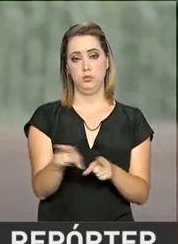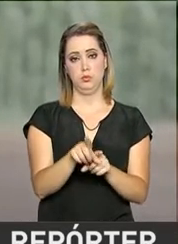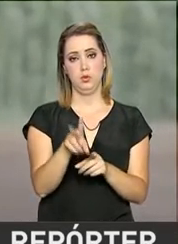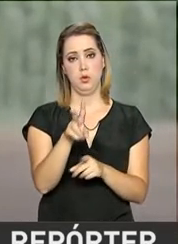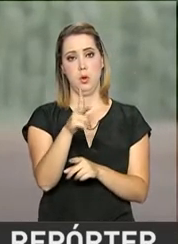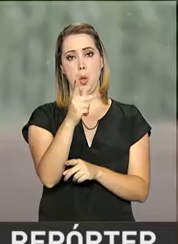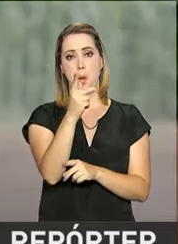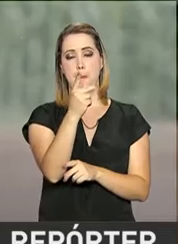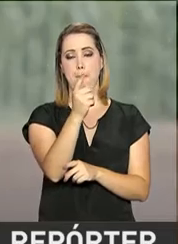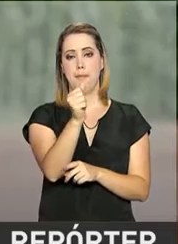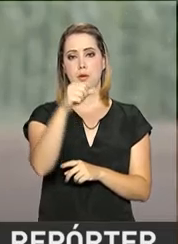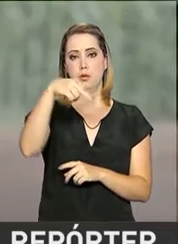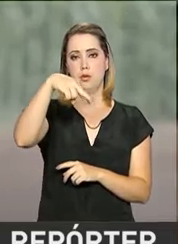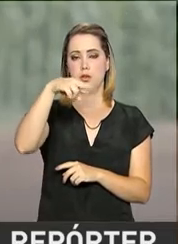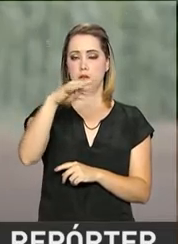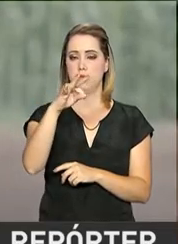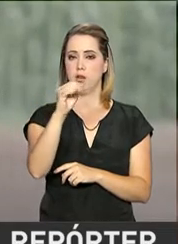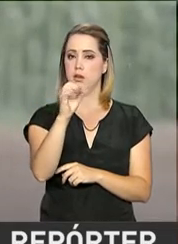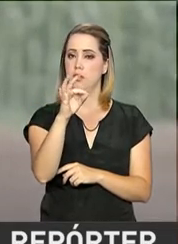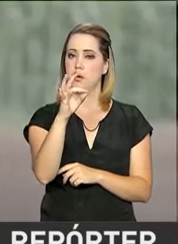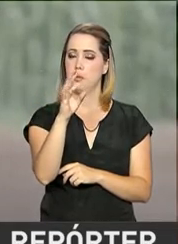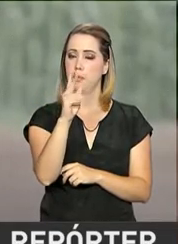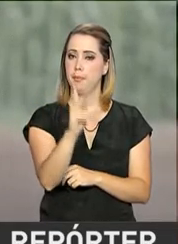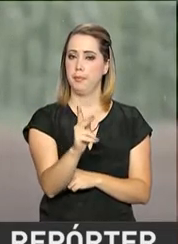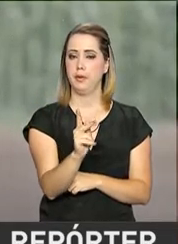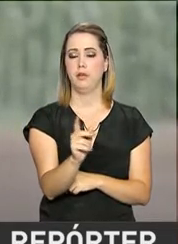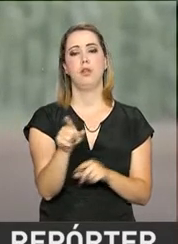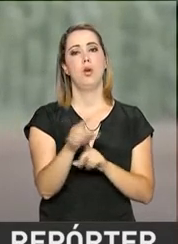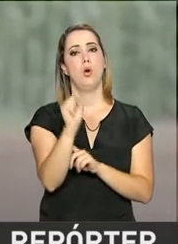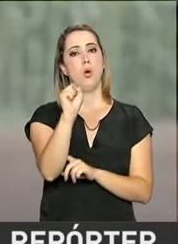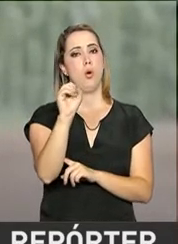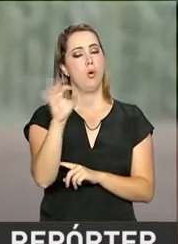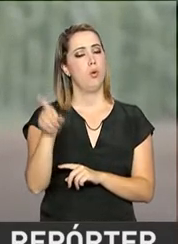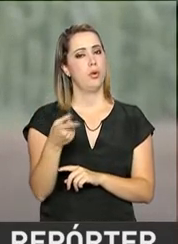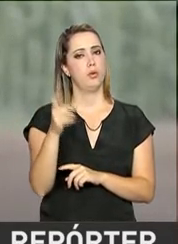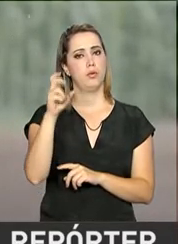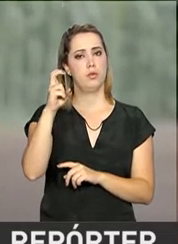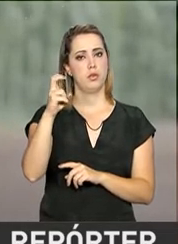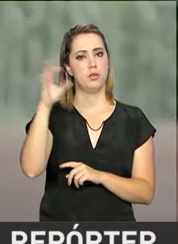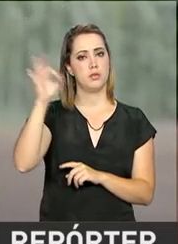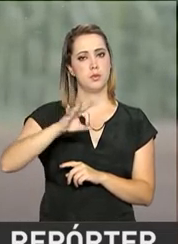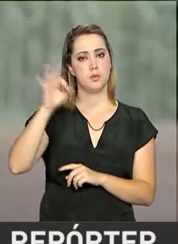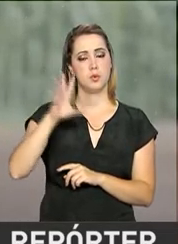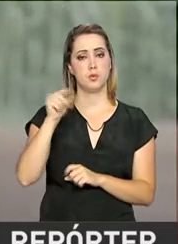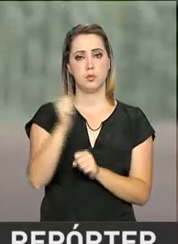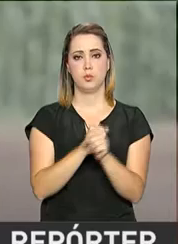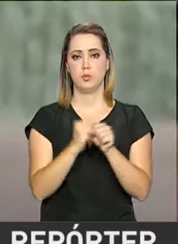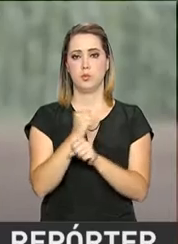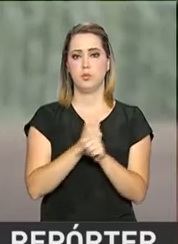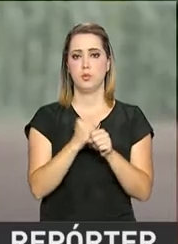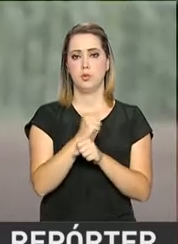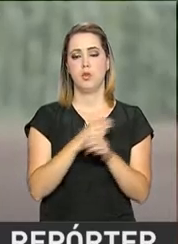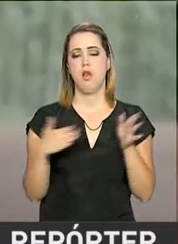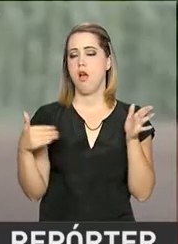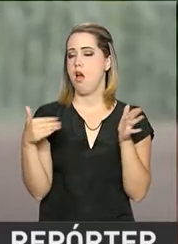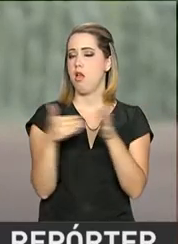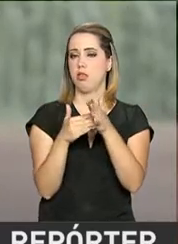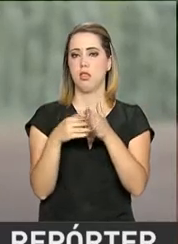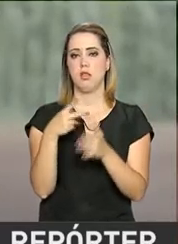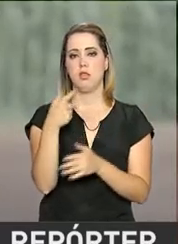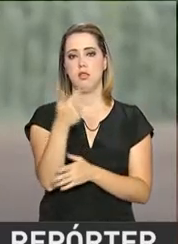o PRONAMP. As taxas de juros são de 8,5% ao ano e o teto de financiamento é de até R$ 780